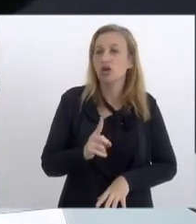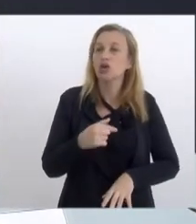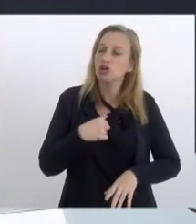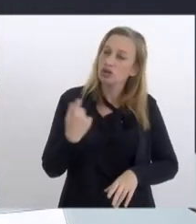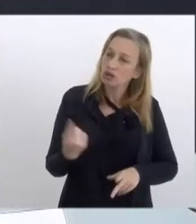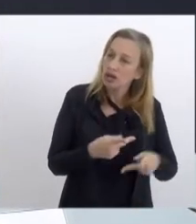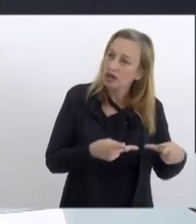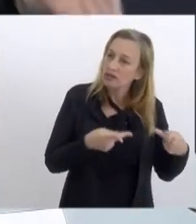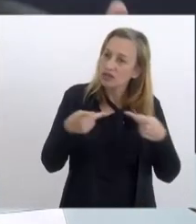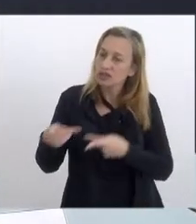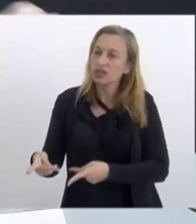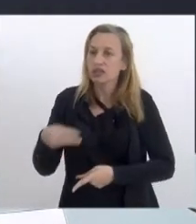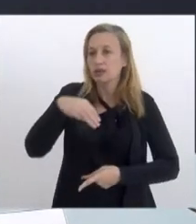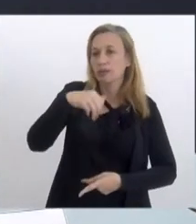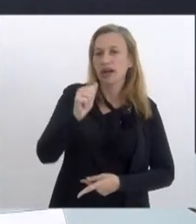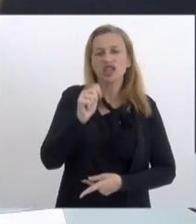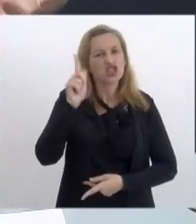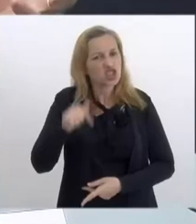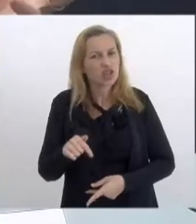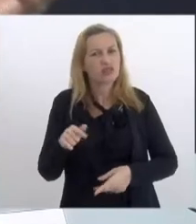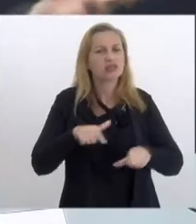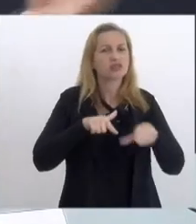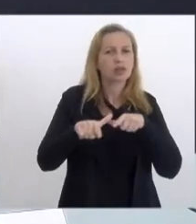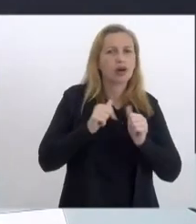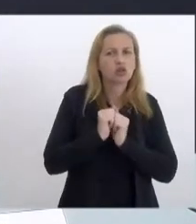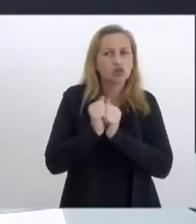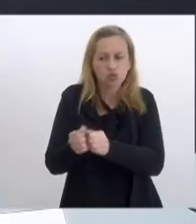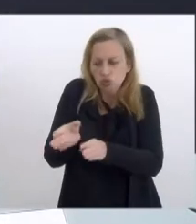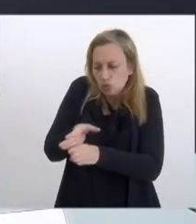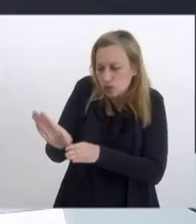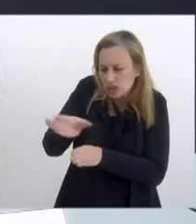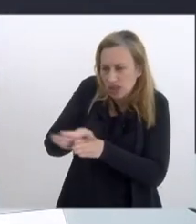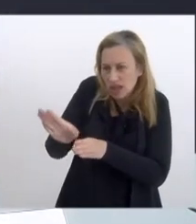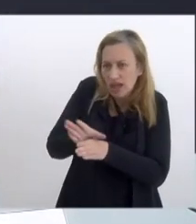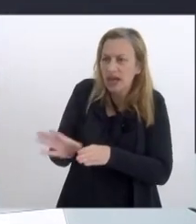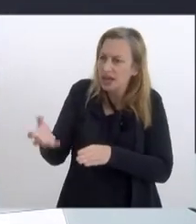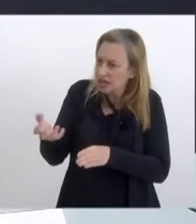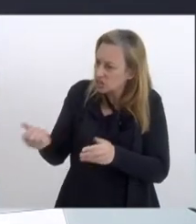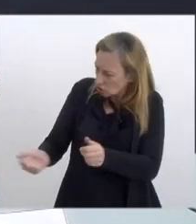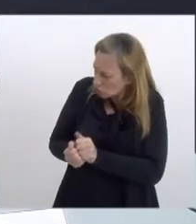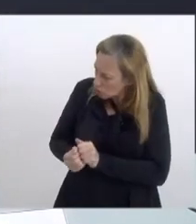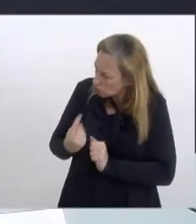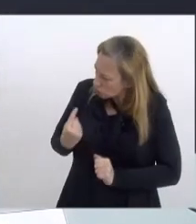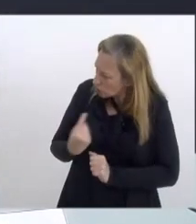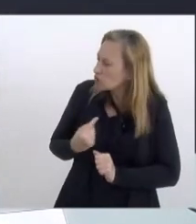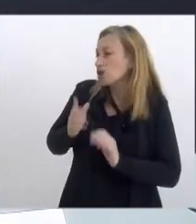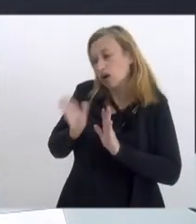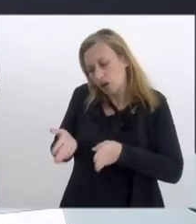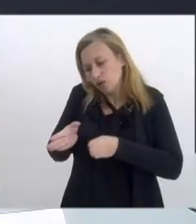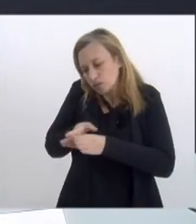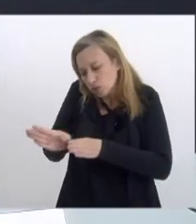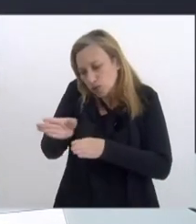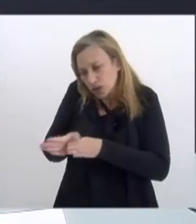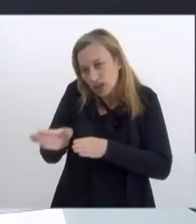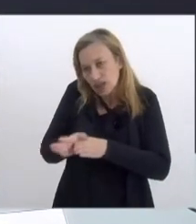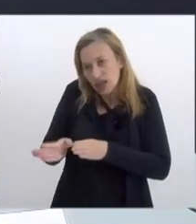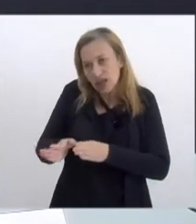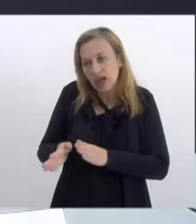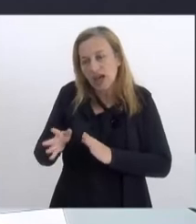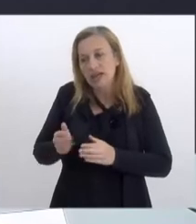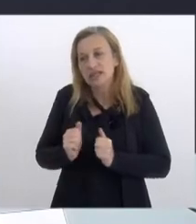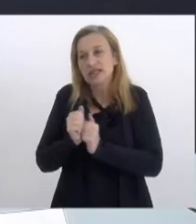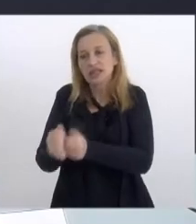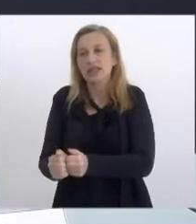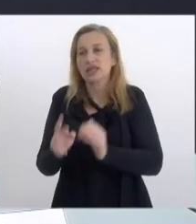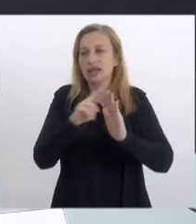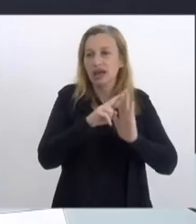em Magé, amanhã visitando a comunidade, amanhã fazer esse trabalho com eles, orientar. Quer estar conosco? Quer. Então vamos orientar, vamos seguir uma linha, por quê?